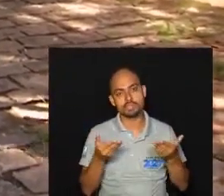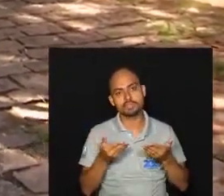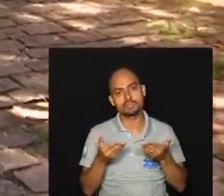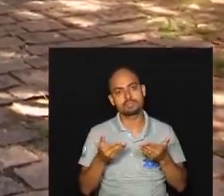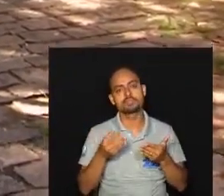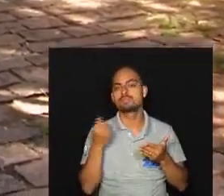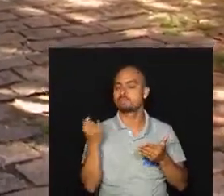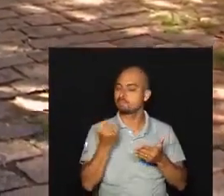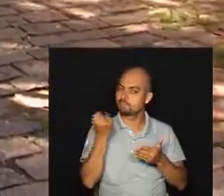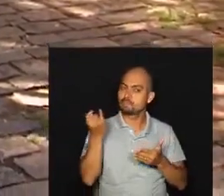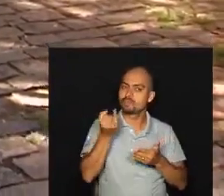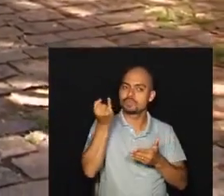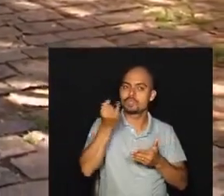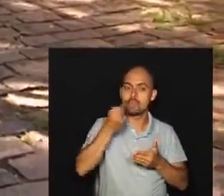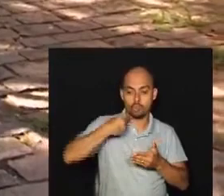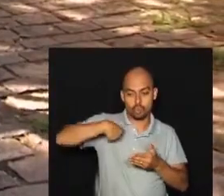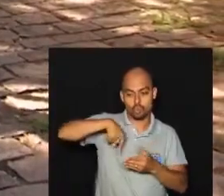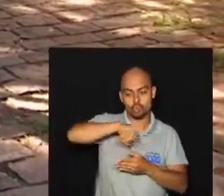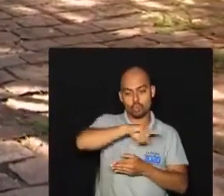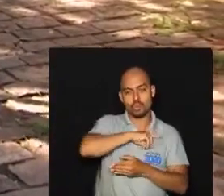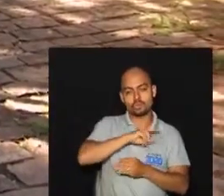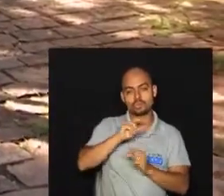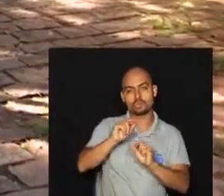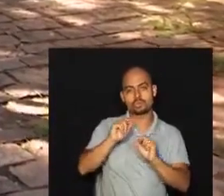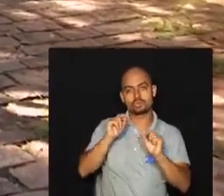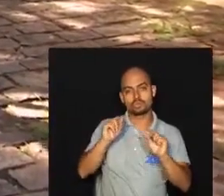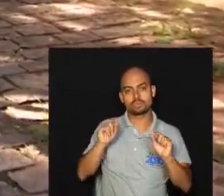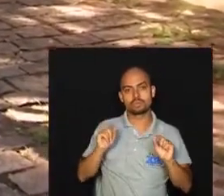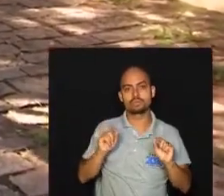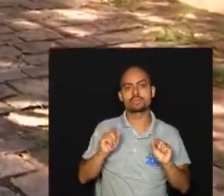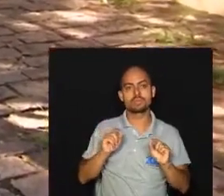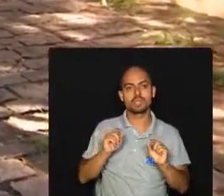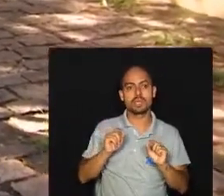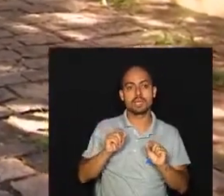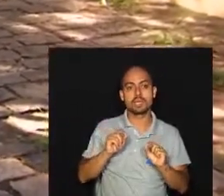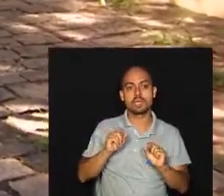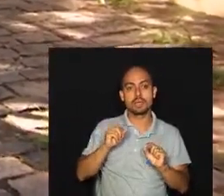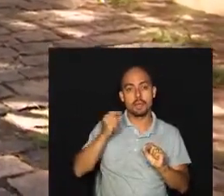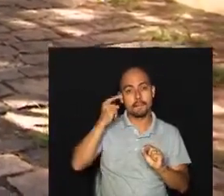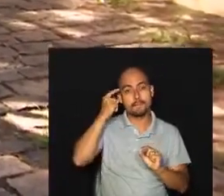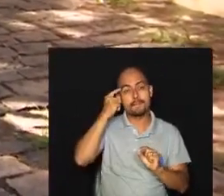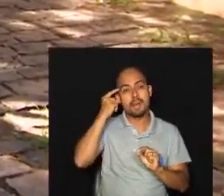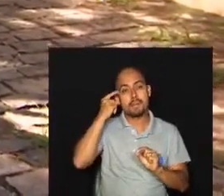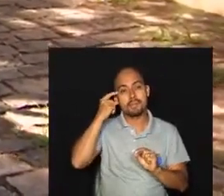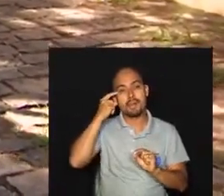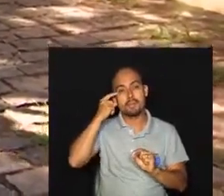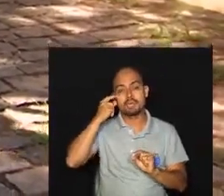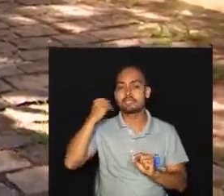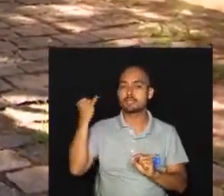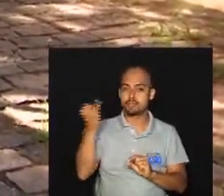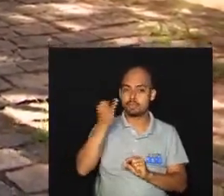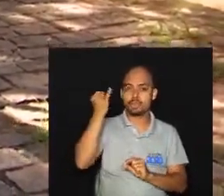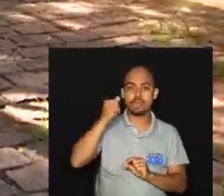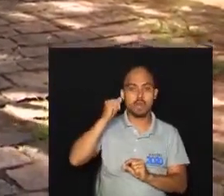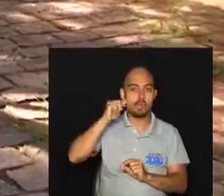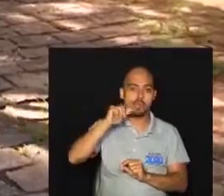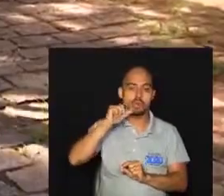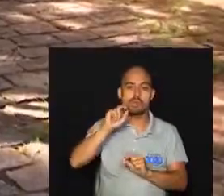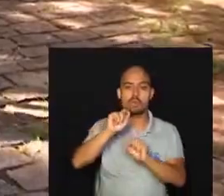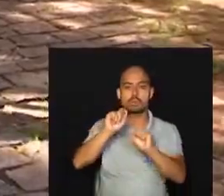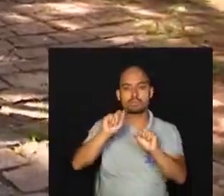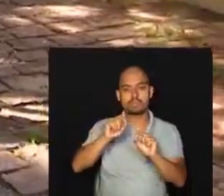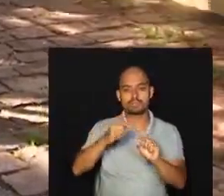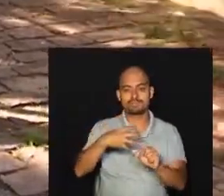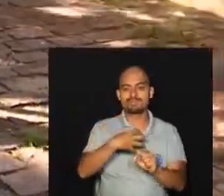muito importante que a gente declare e coloque isso como um ponto muito, muito importante, que a mulher, em todos